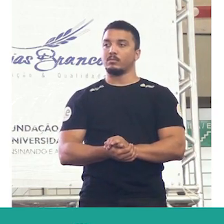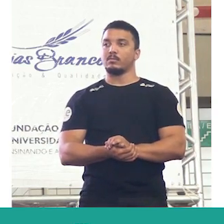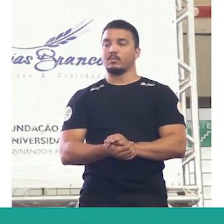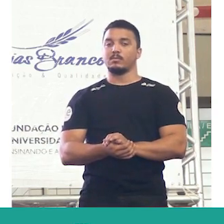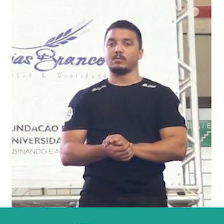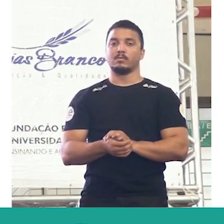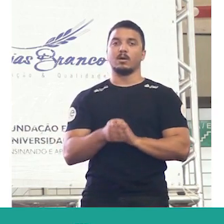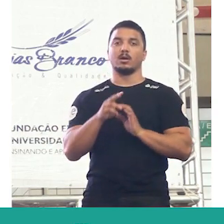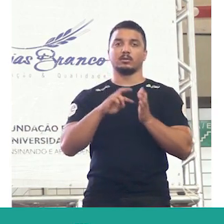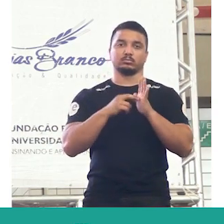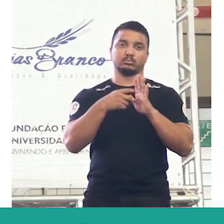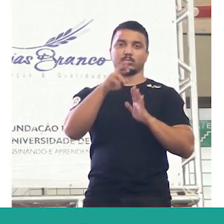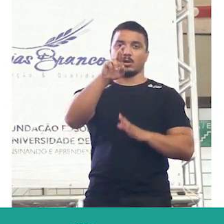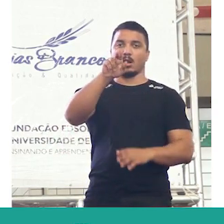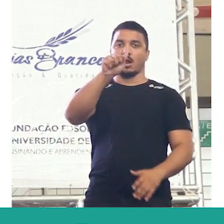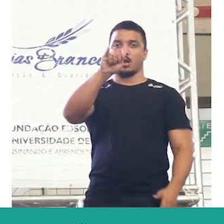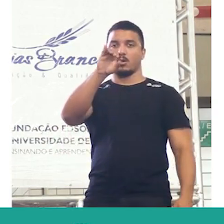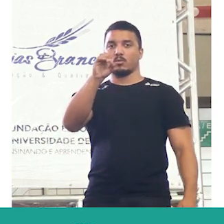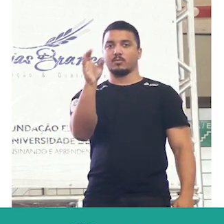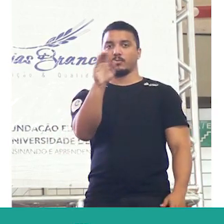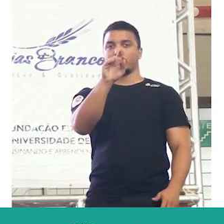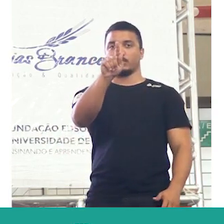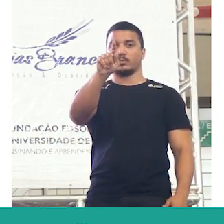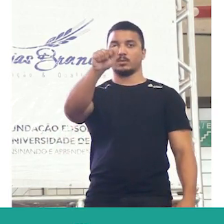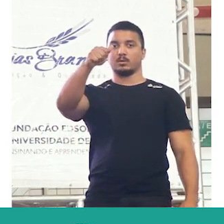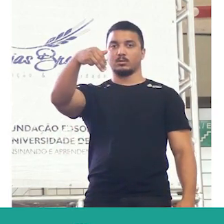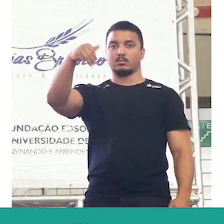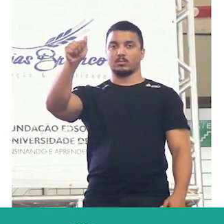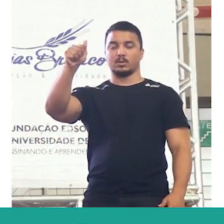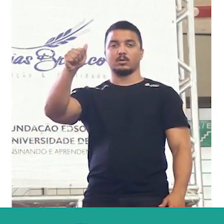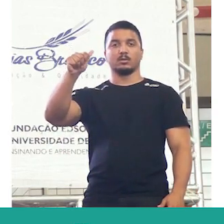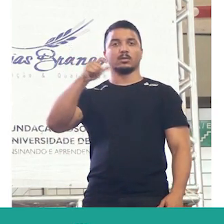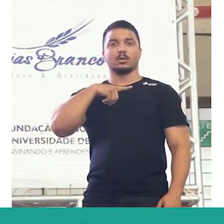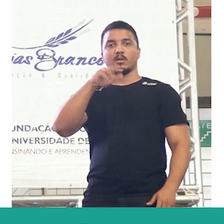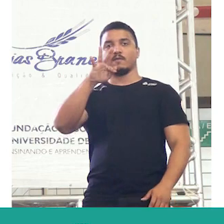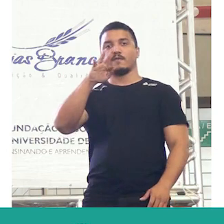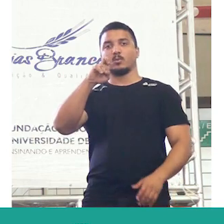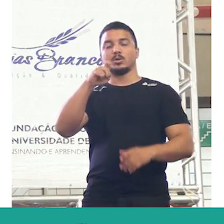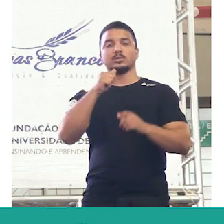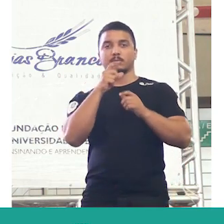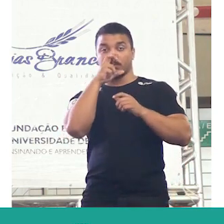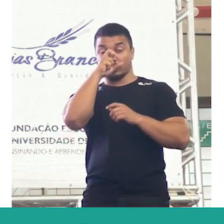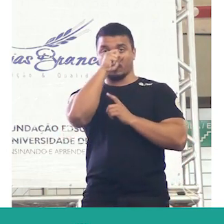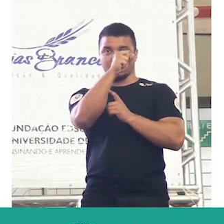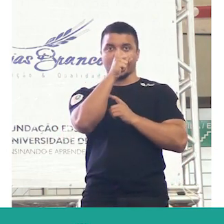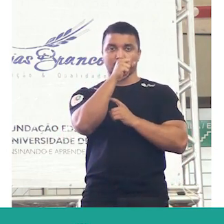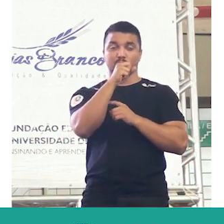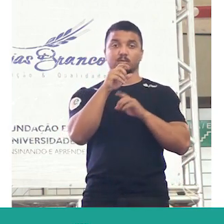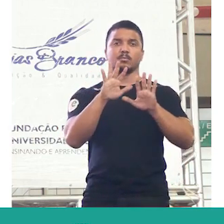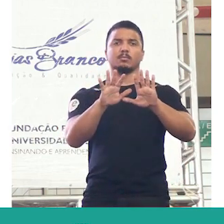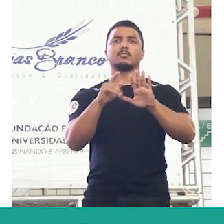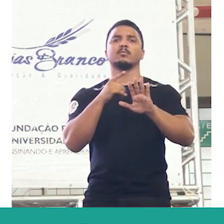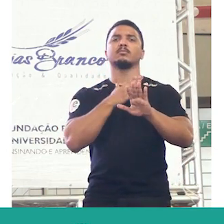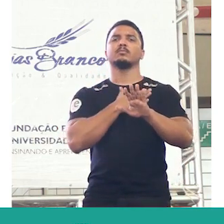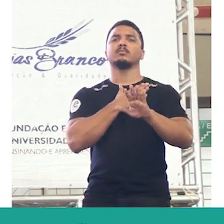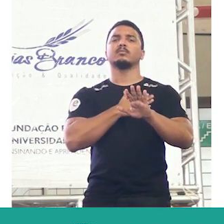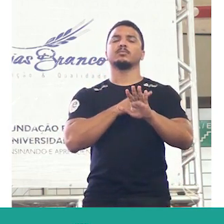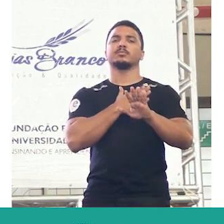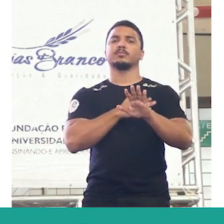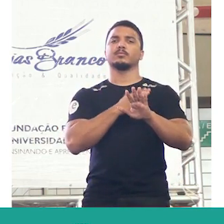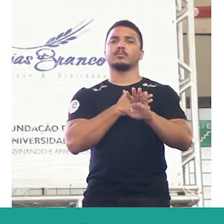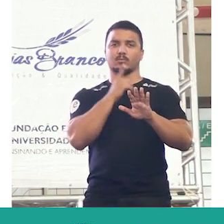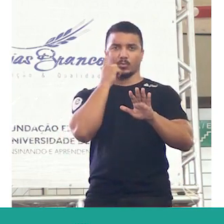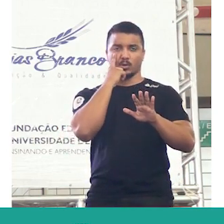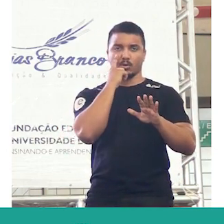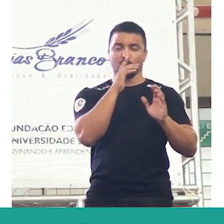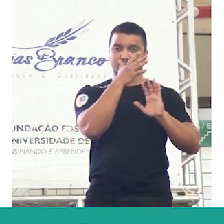É o raio gama. O raio gama é a que tem maior frequência. Só que vamos estudar, vamos que está no texto. O